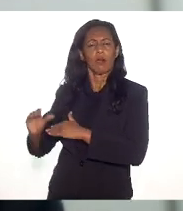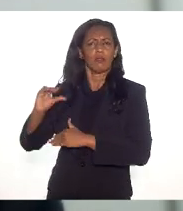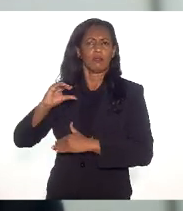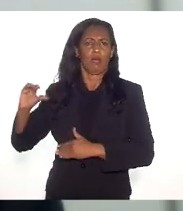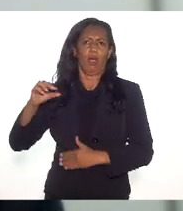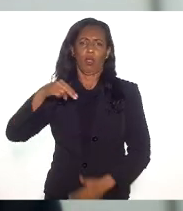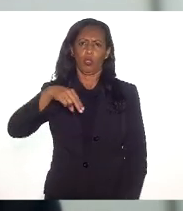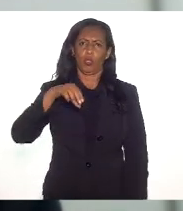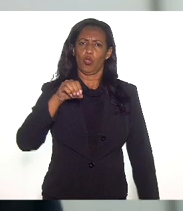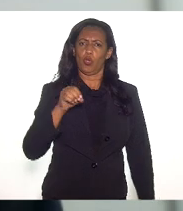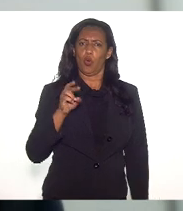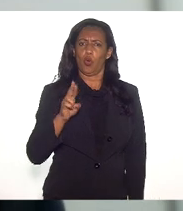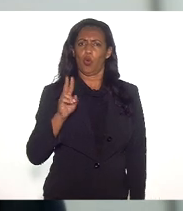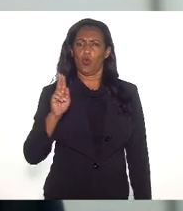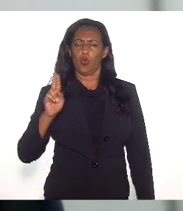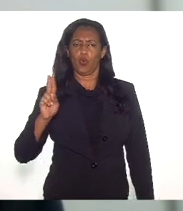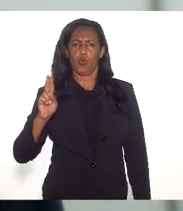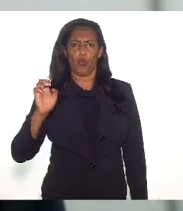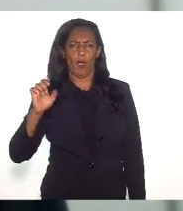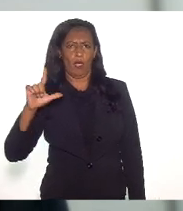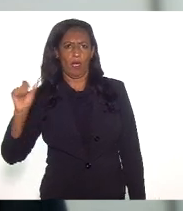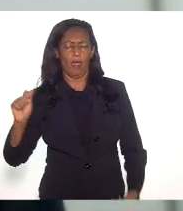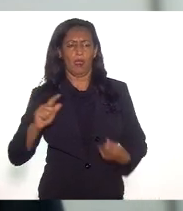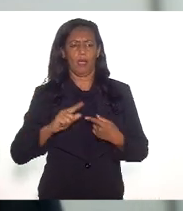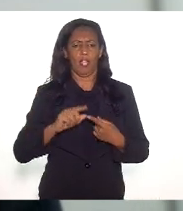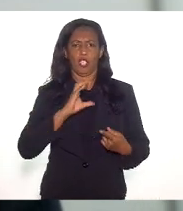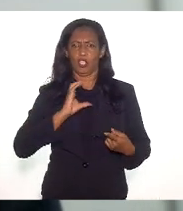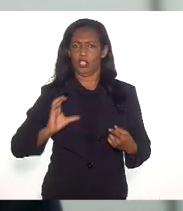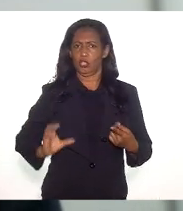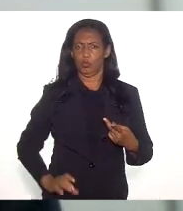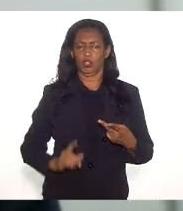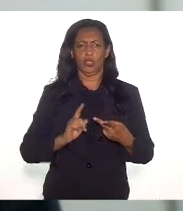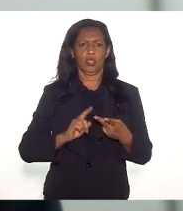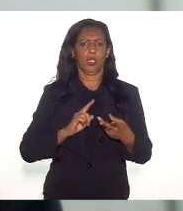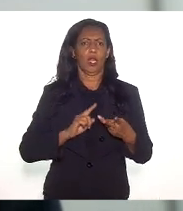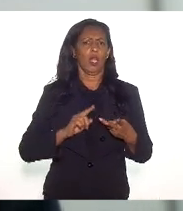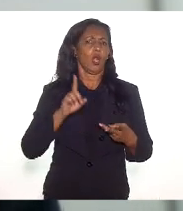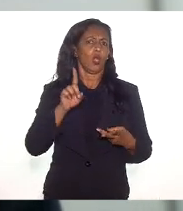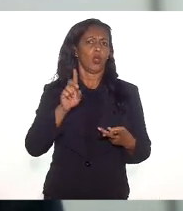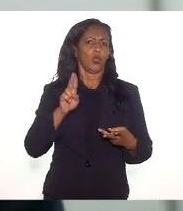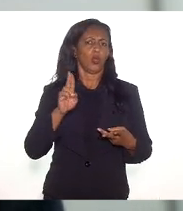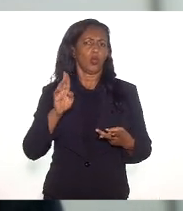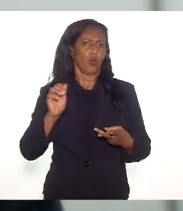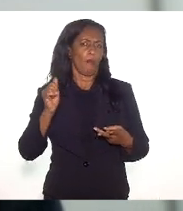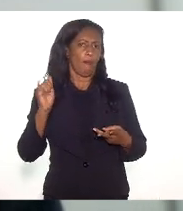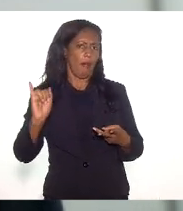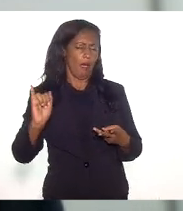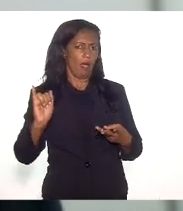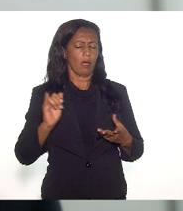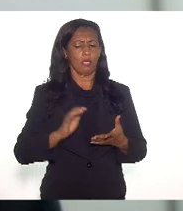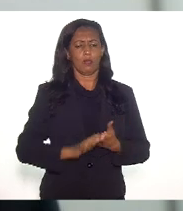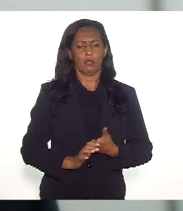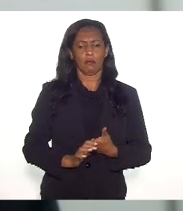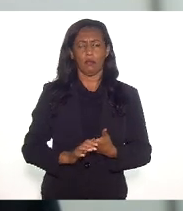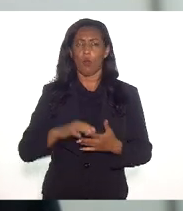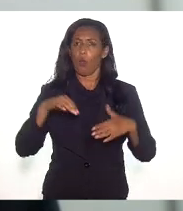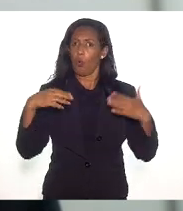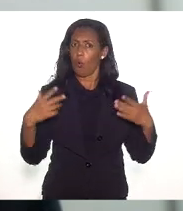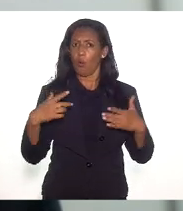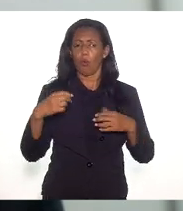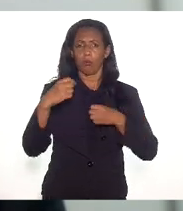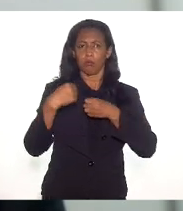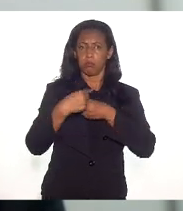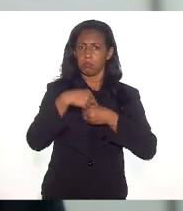Noruega, Singapura, China, Dubai. Alguns municípios também tem fundos soberanos, como